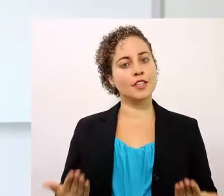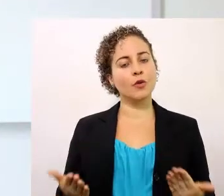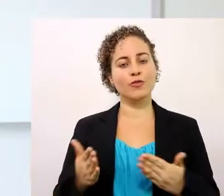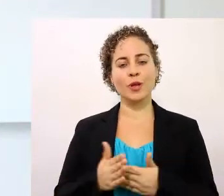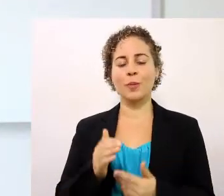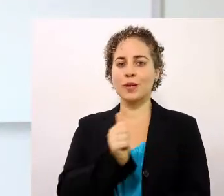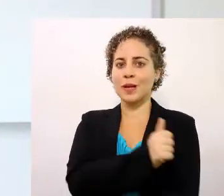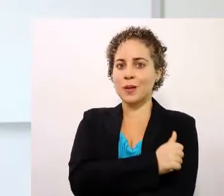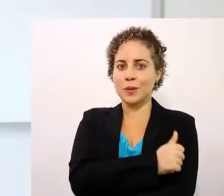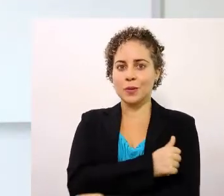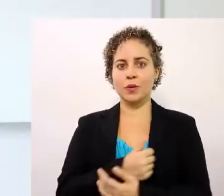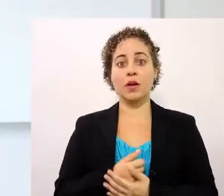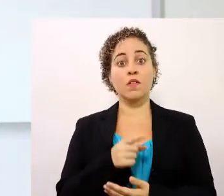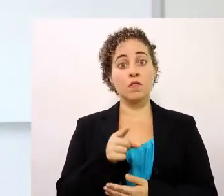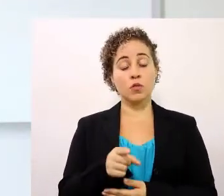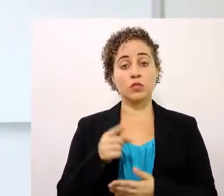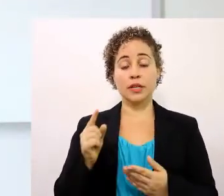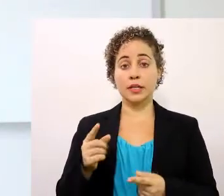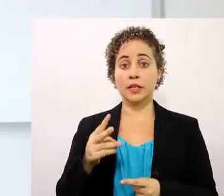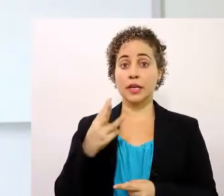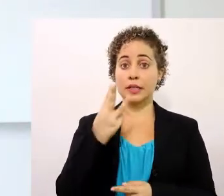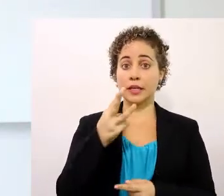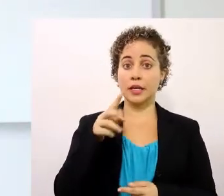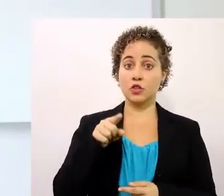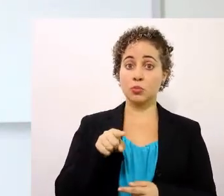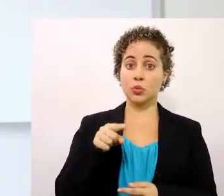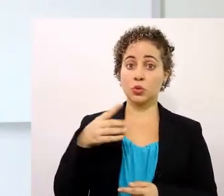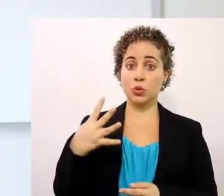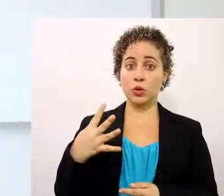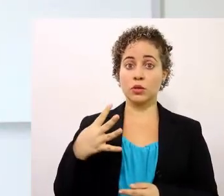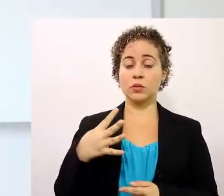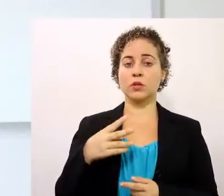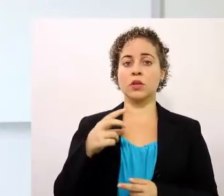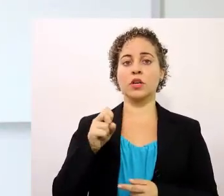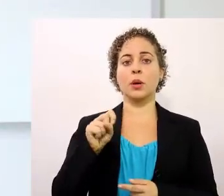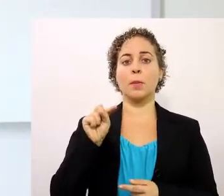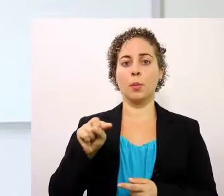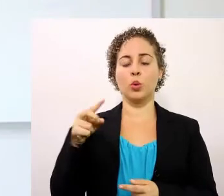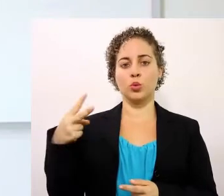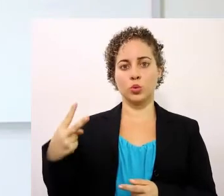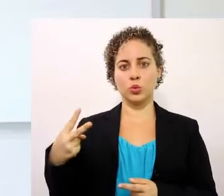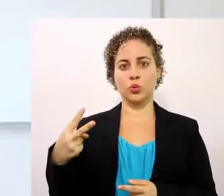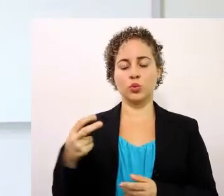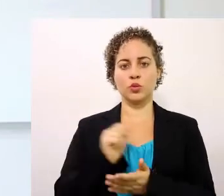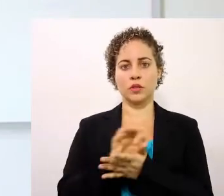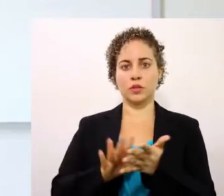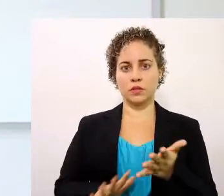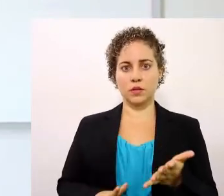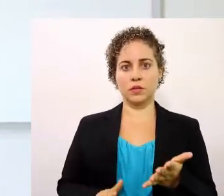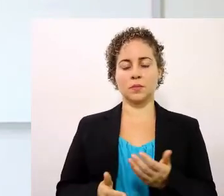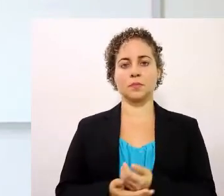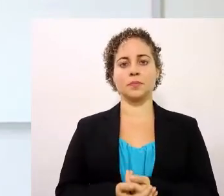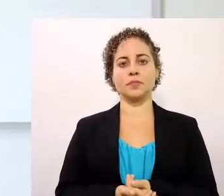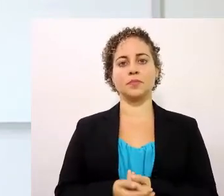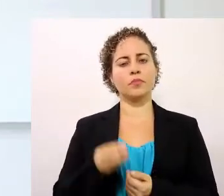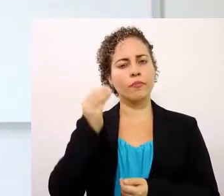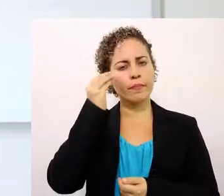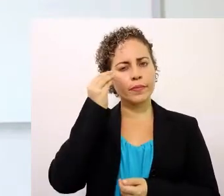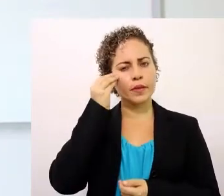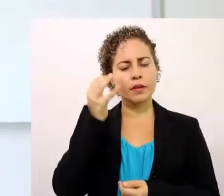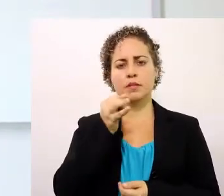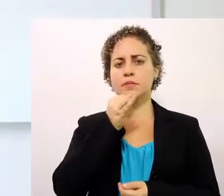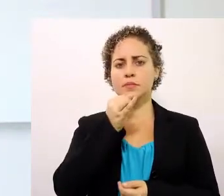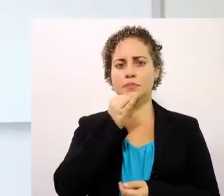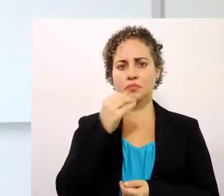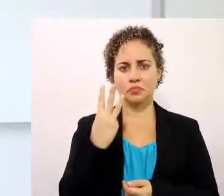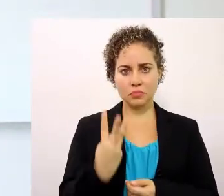Finalmente, aluno, vá para o item 3.4.2 do seu caderno de atividades e observe o